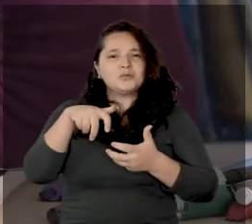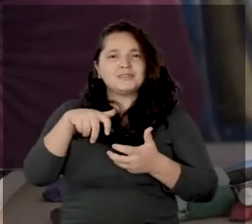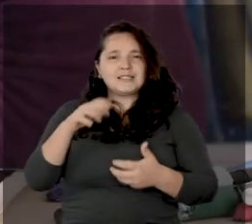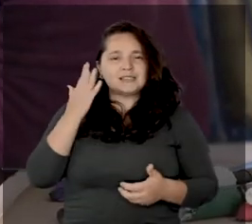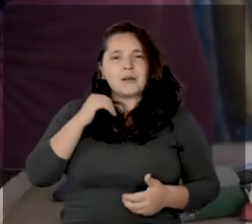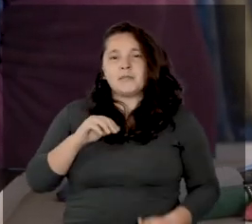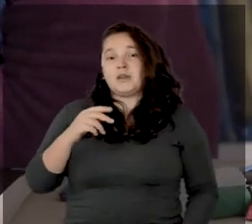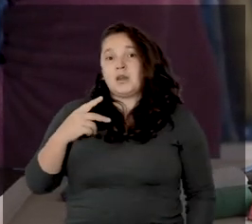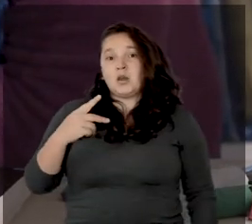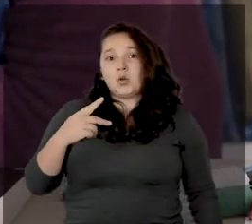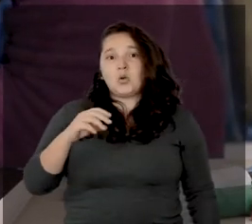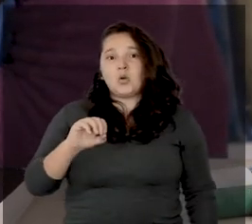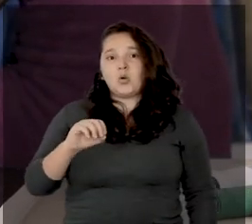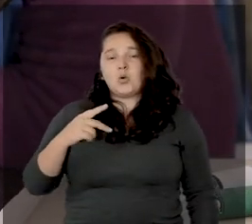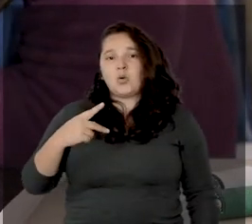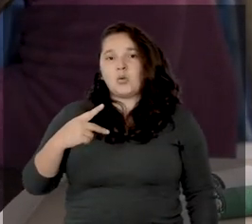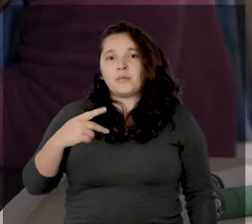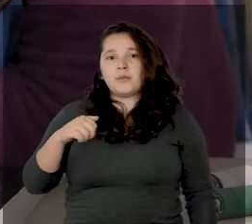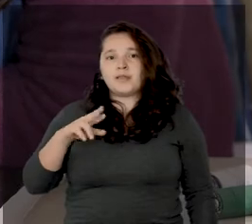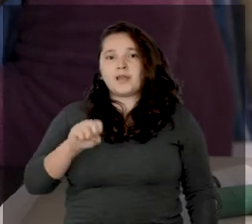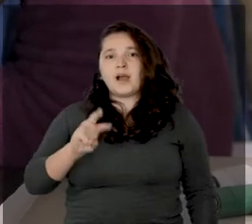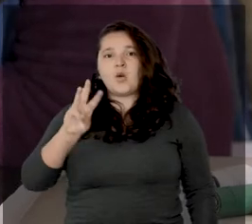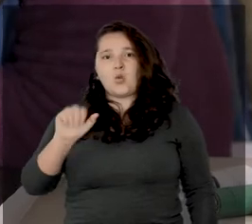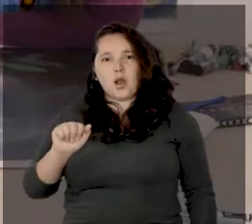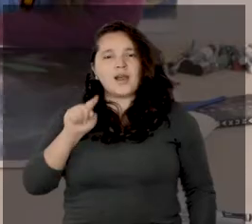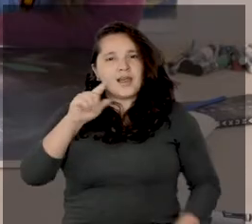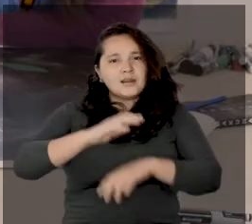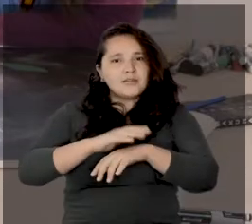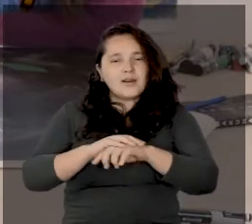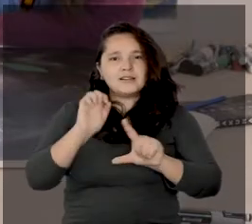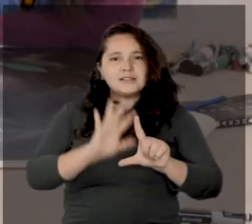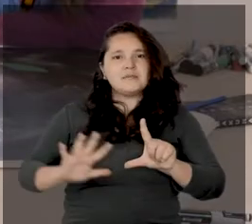o Davi Kopenal coloca, né, as peles, imagens, assim. Você falou aí